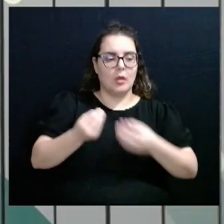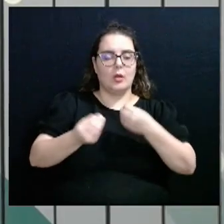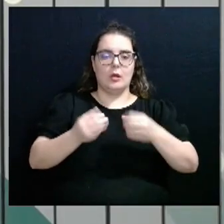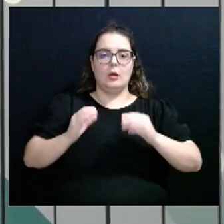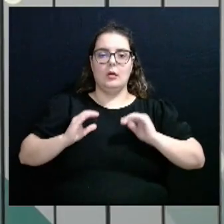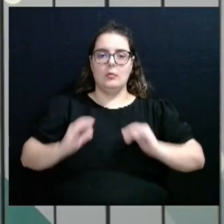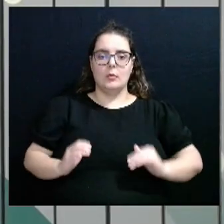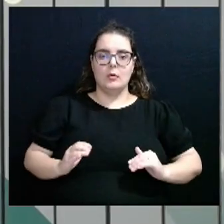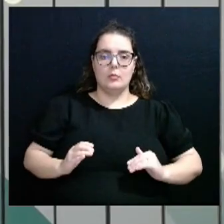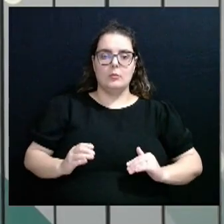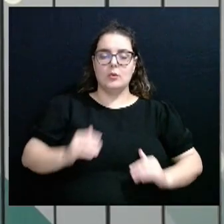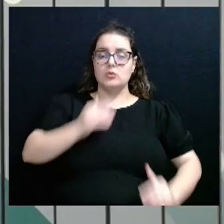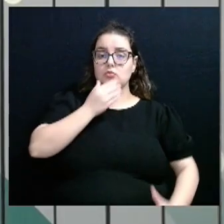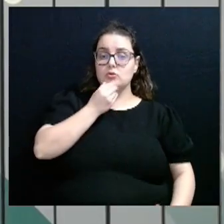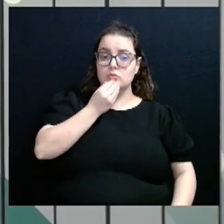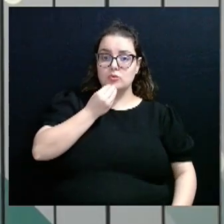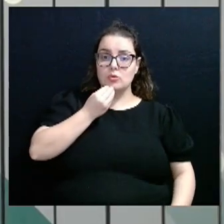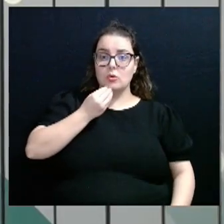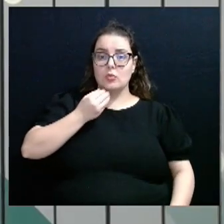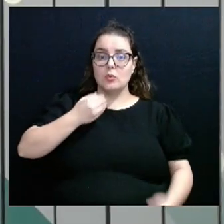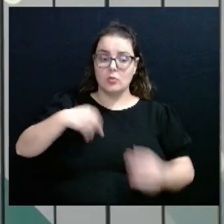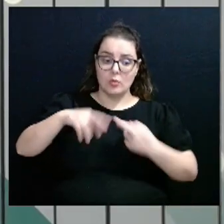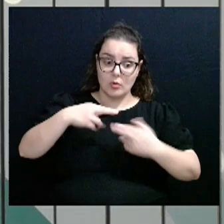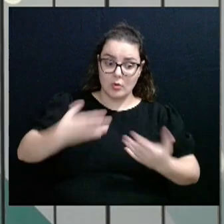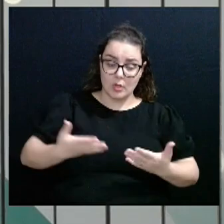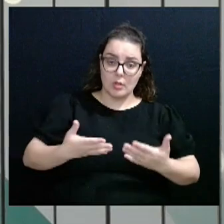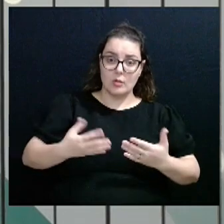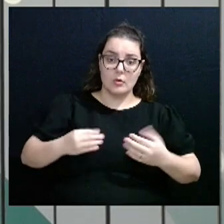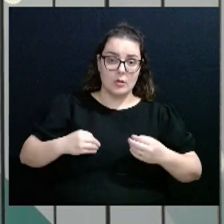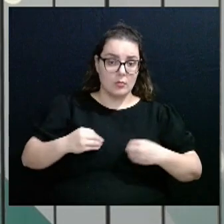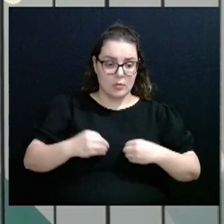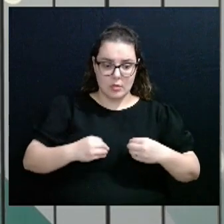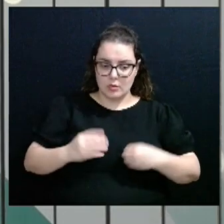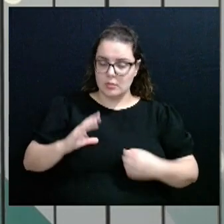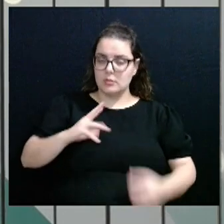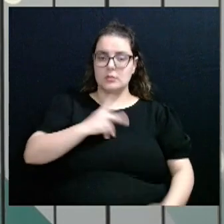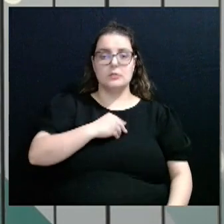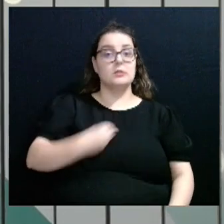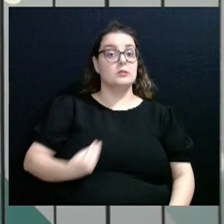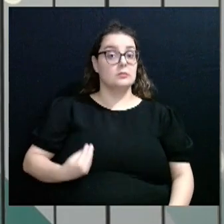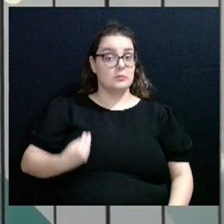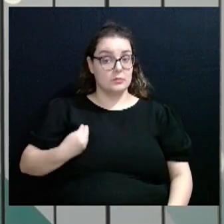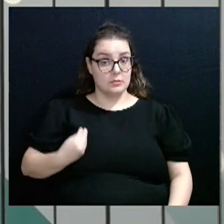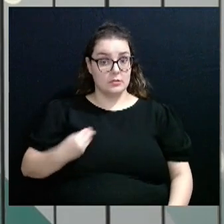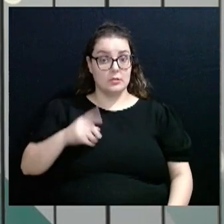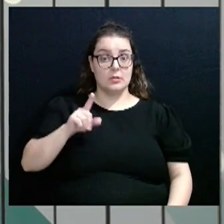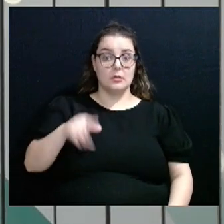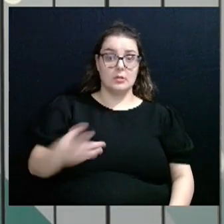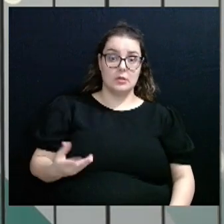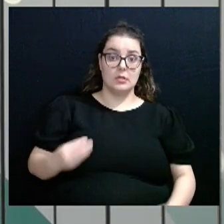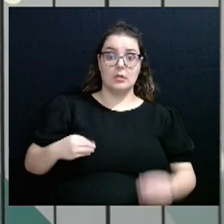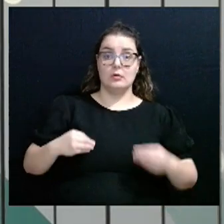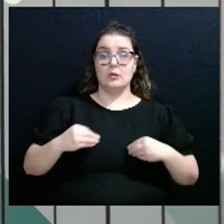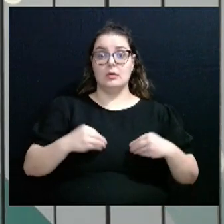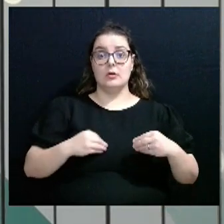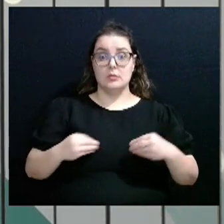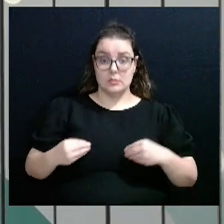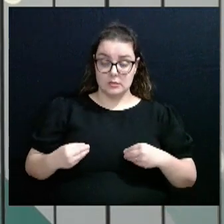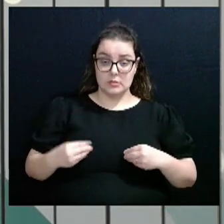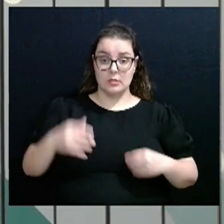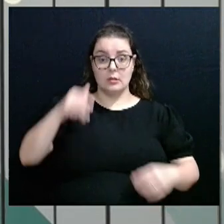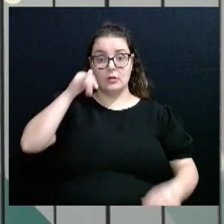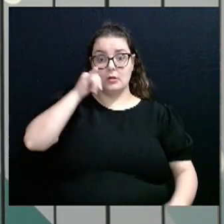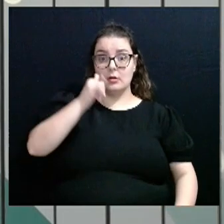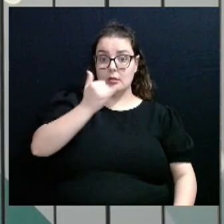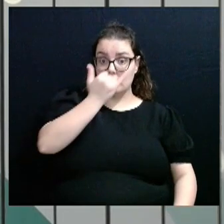homens diante desse exame, que é um exame que salva vidas, que é um exame que vai prevenir